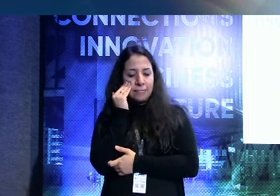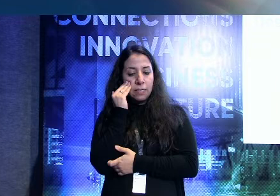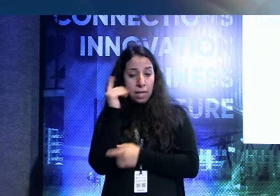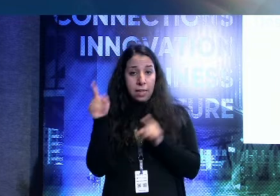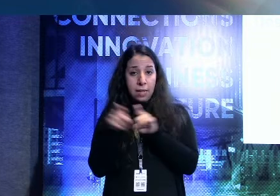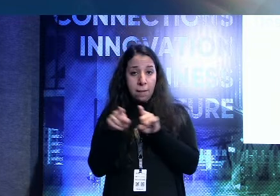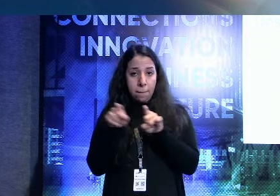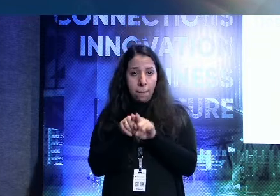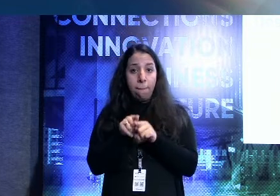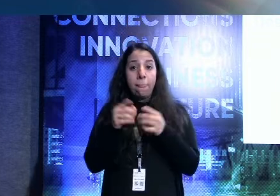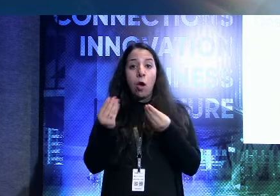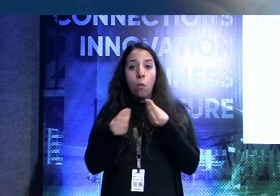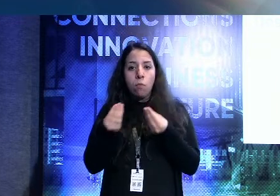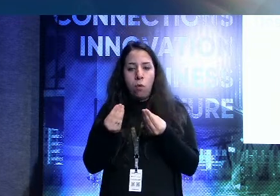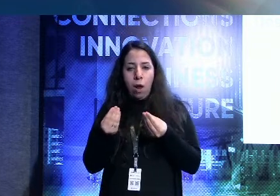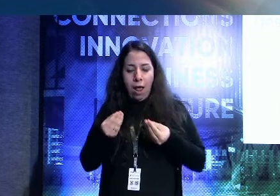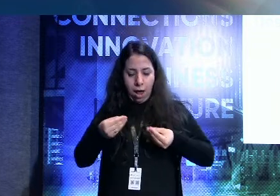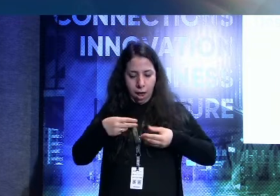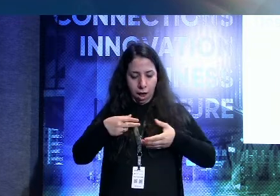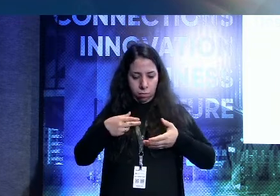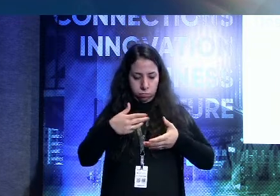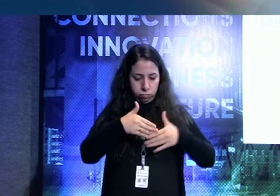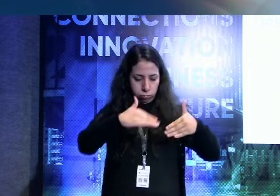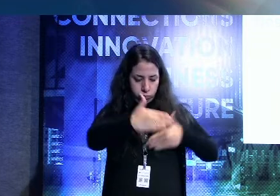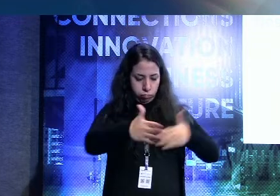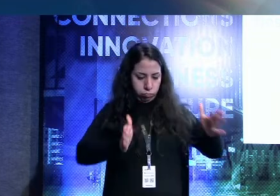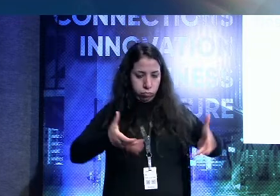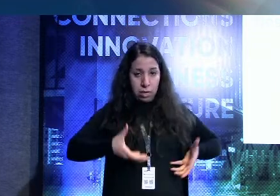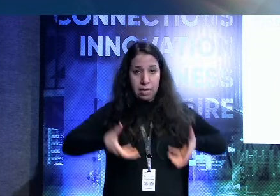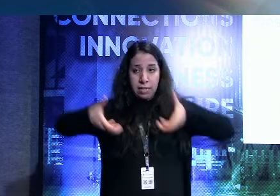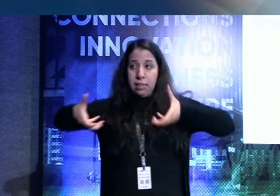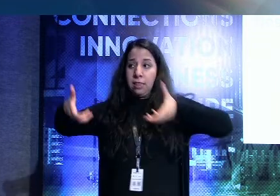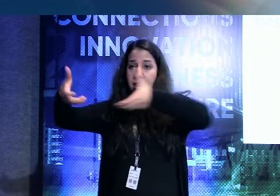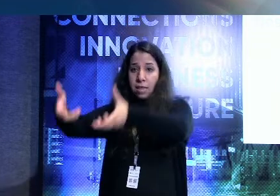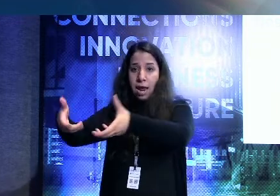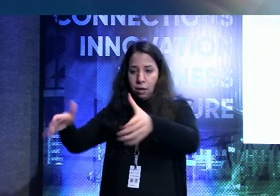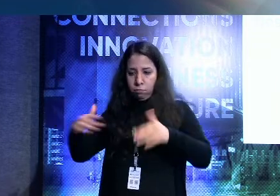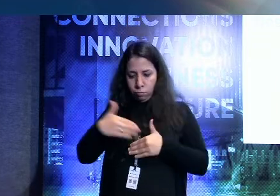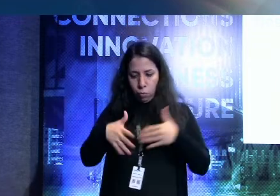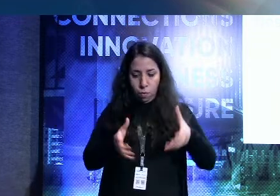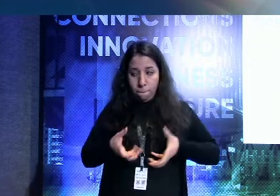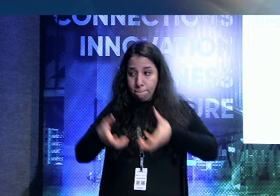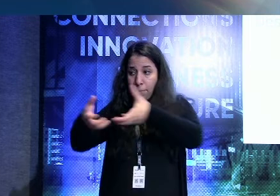os ciclos de entrega para pontos menores, para entregas menores, para que a gente consiga